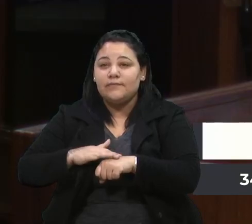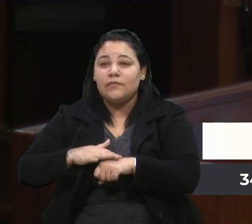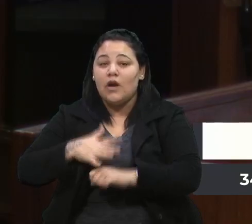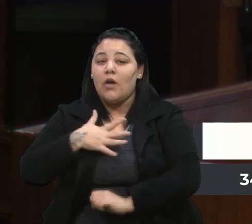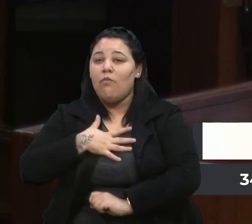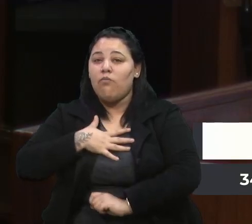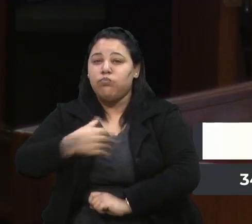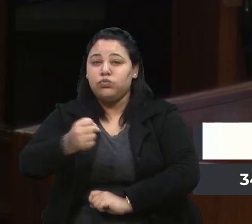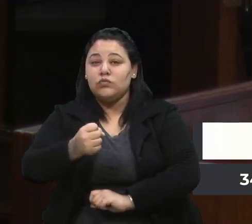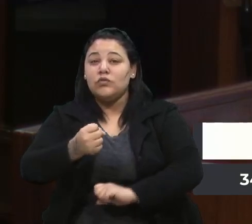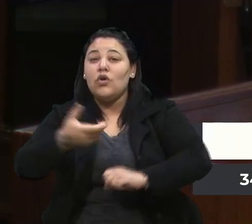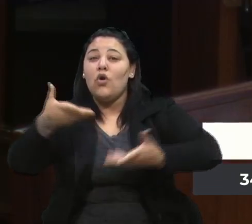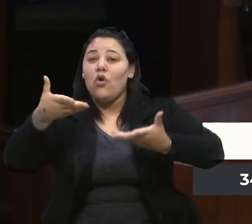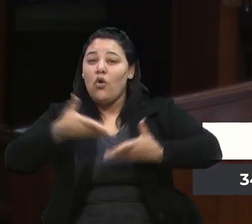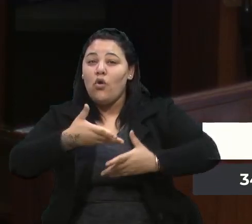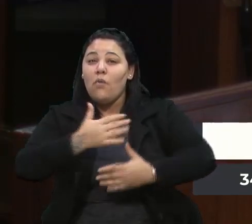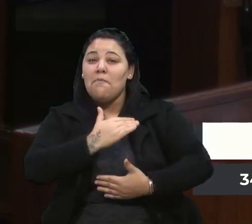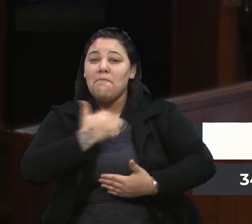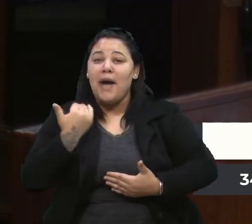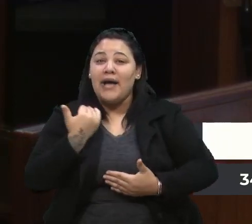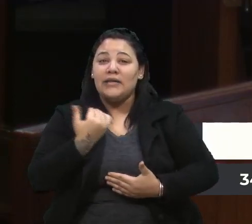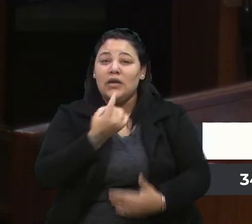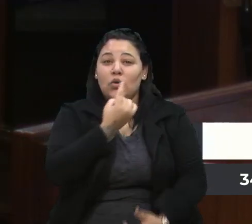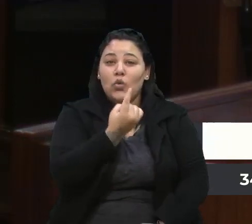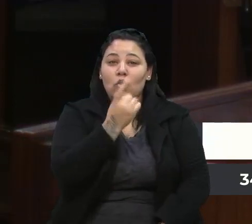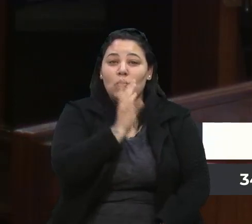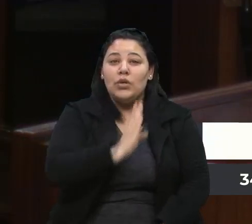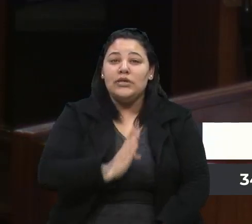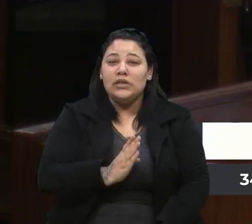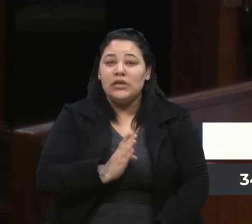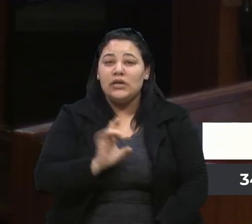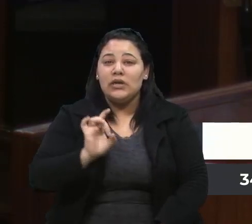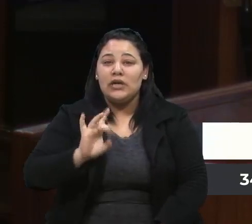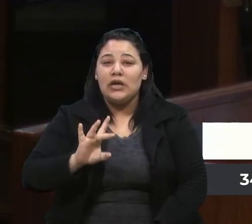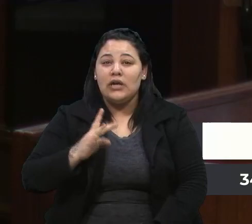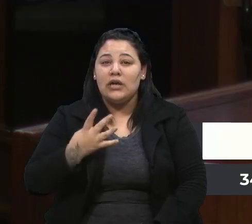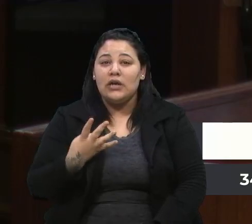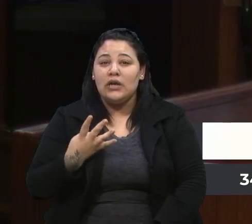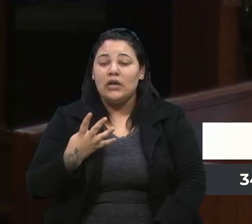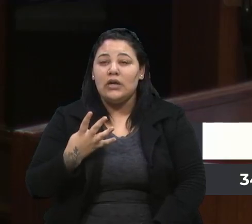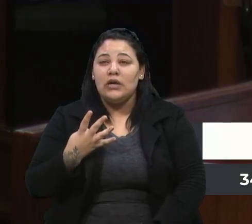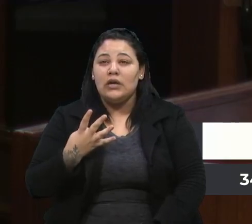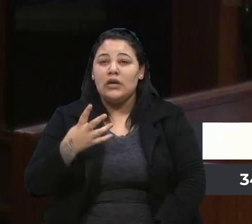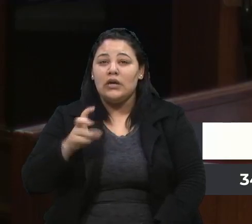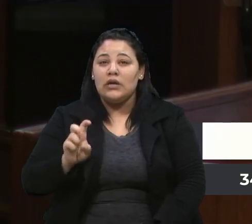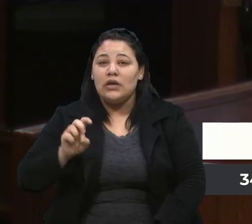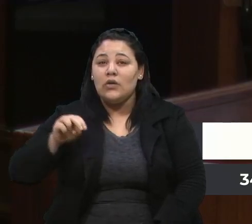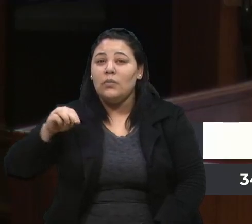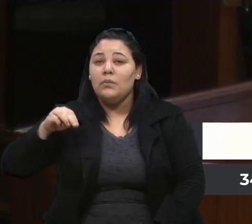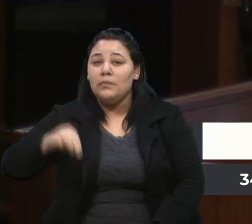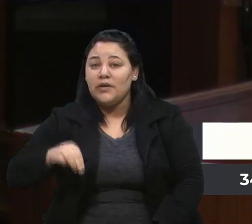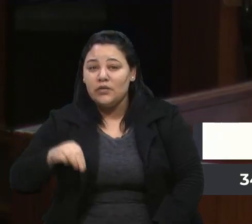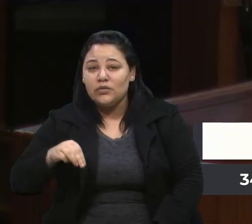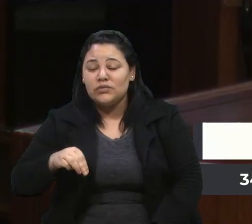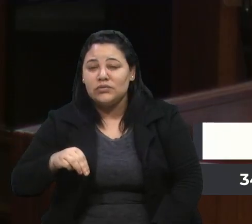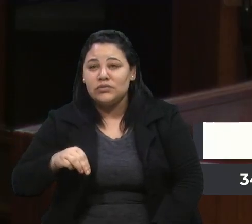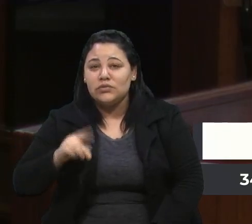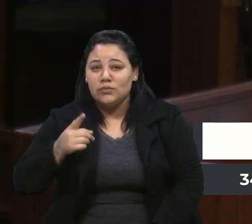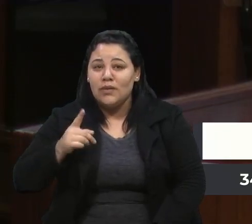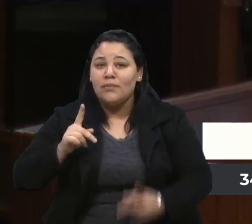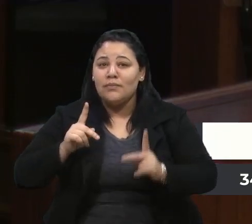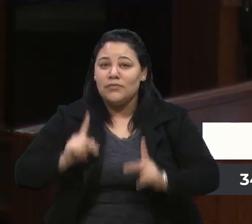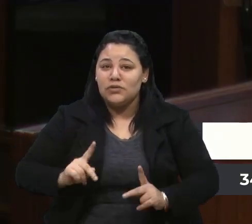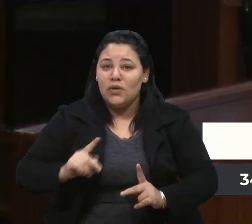hoje mata pelo menos um brasileiro a cada 45 minutos. Então, é